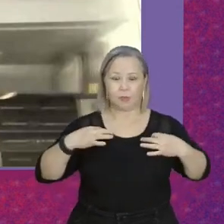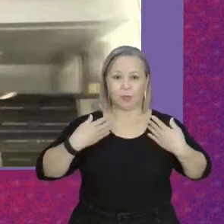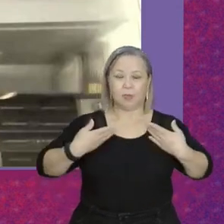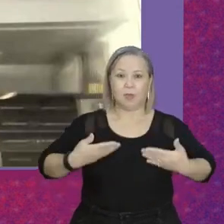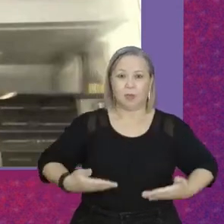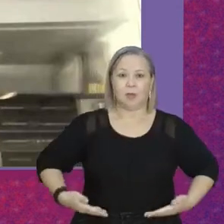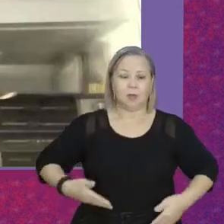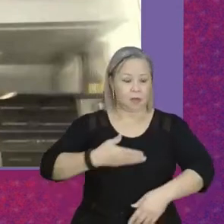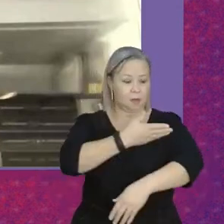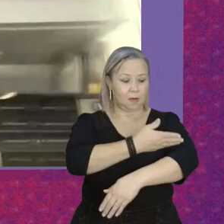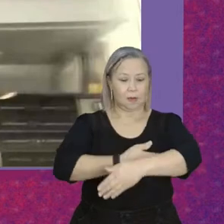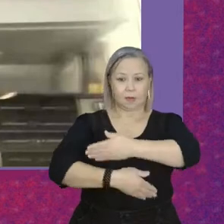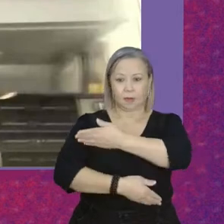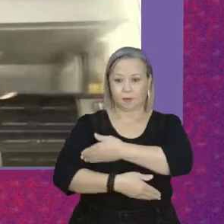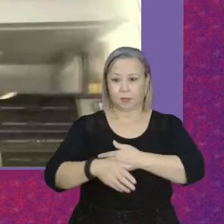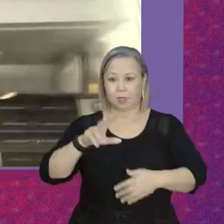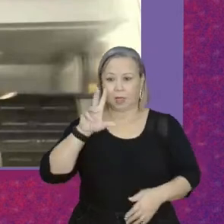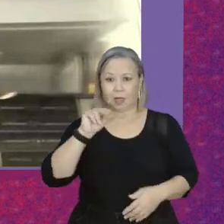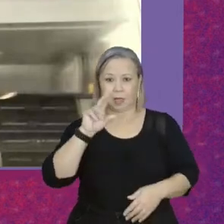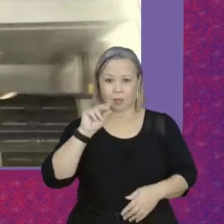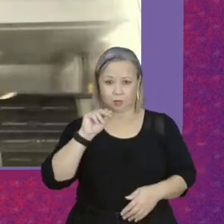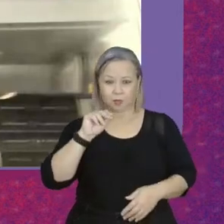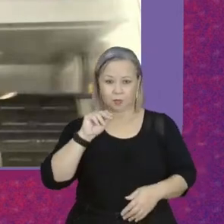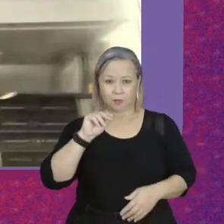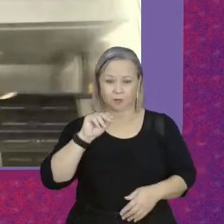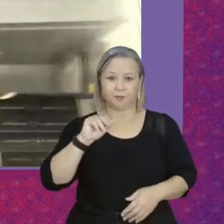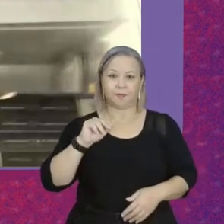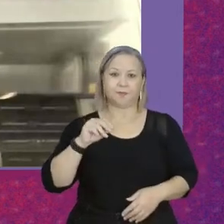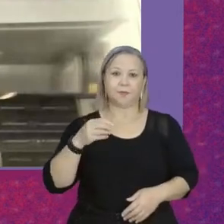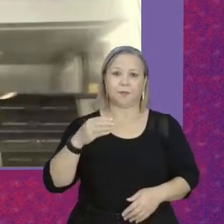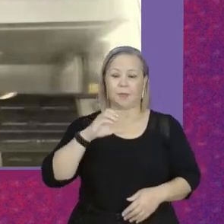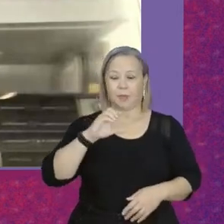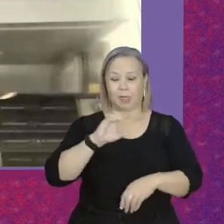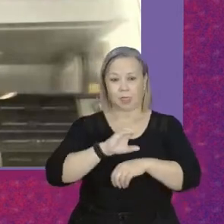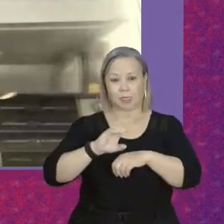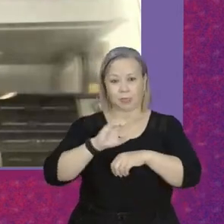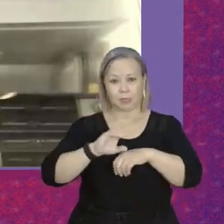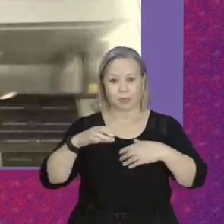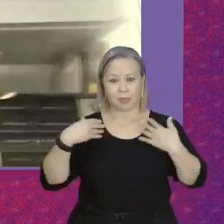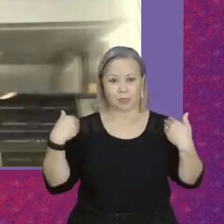camiseta azul e uma blusa cinza. Bem,